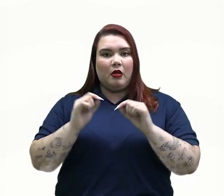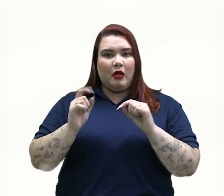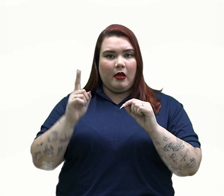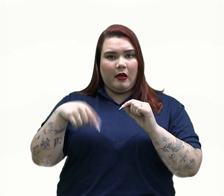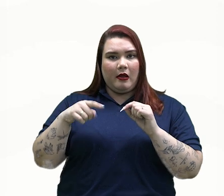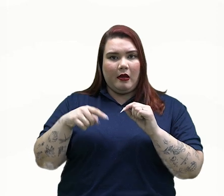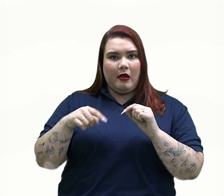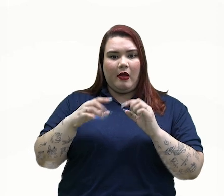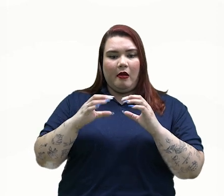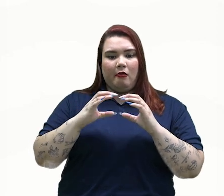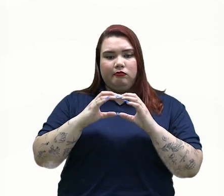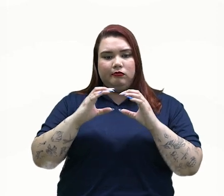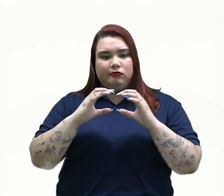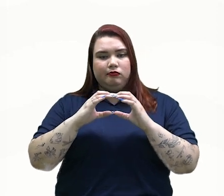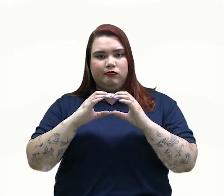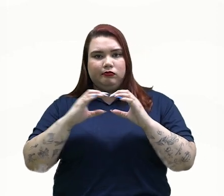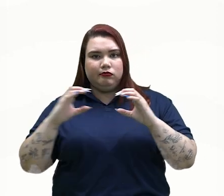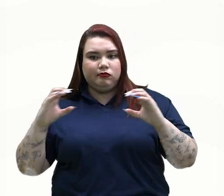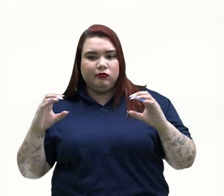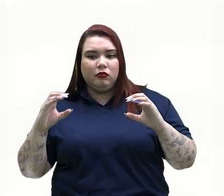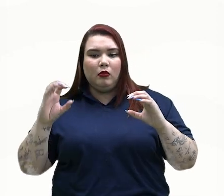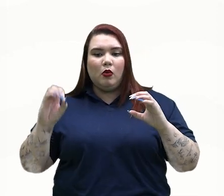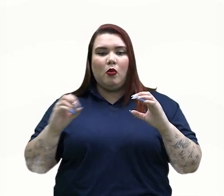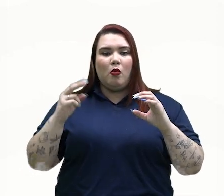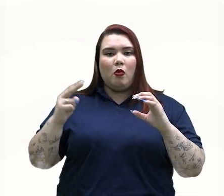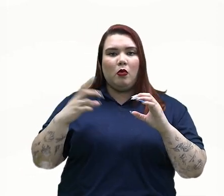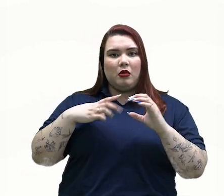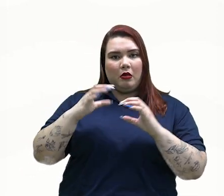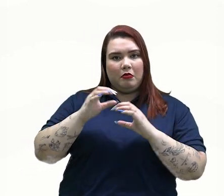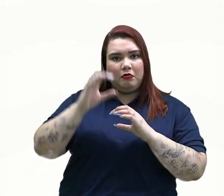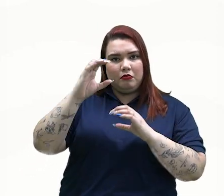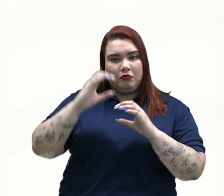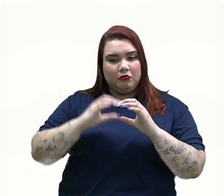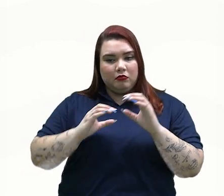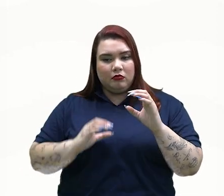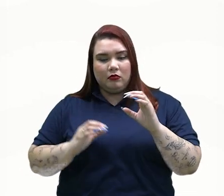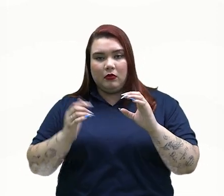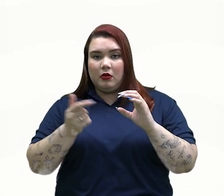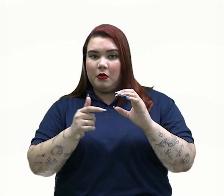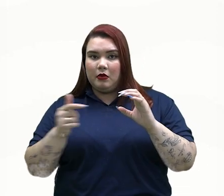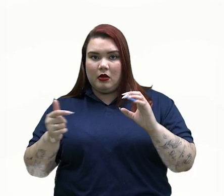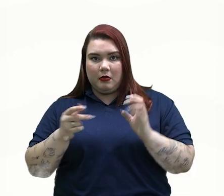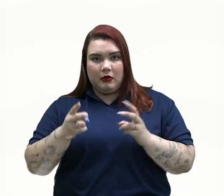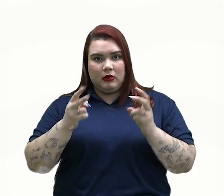consegue perceber que é uma cadeia linear, né? Que não tem um carbono,